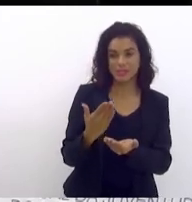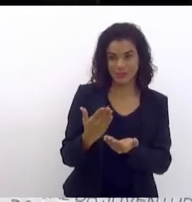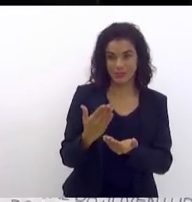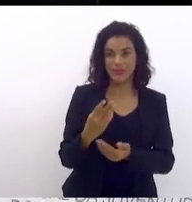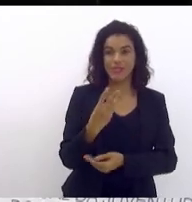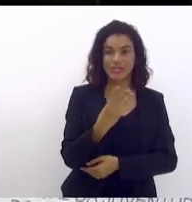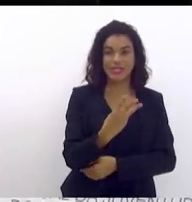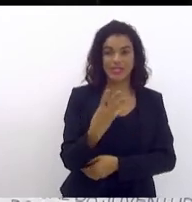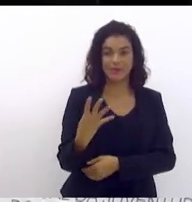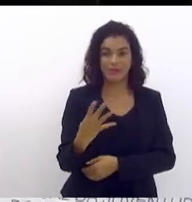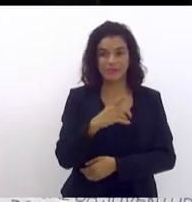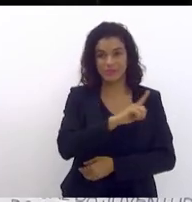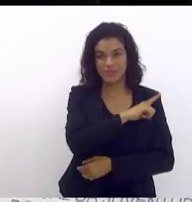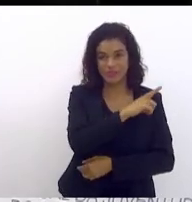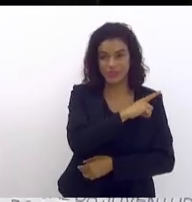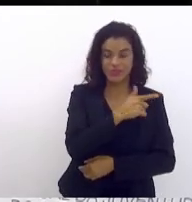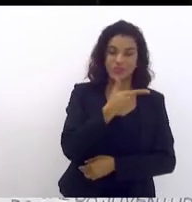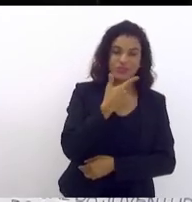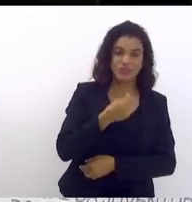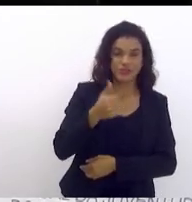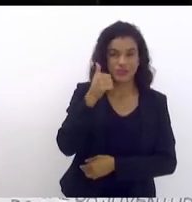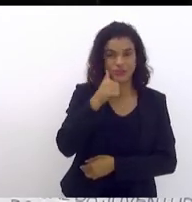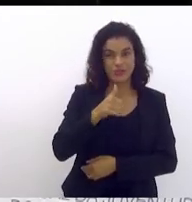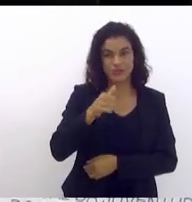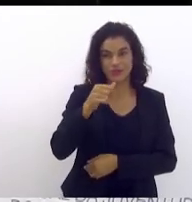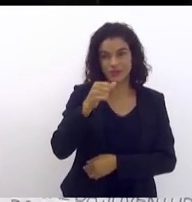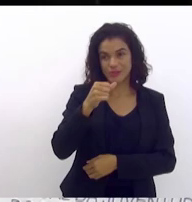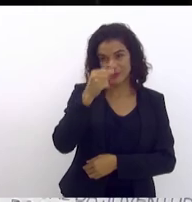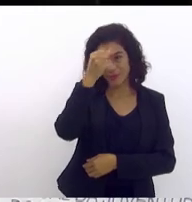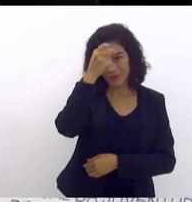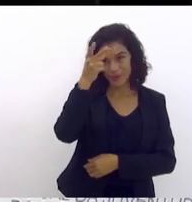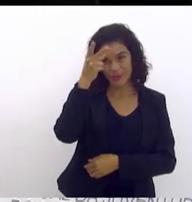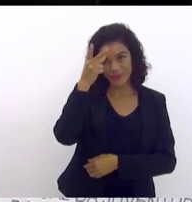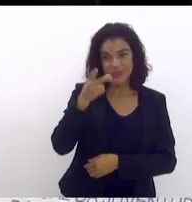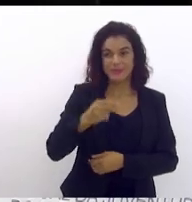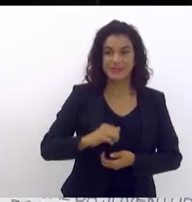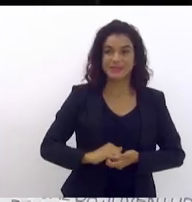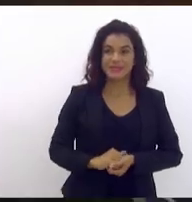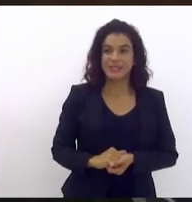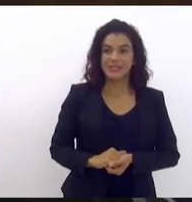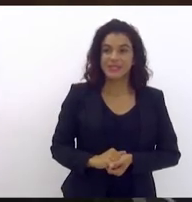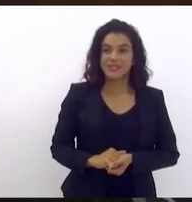34 gestores e gestoras municipais de juventude do nosso Estado